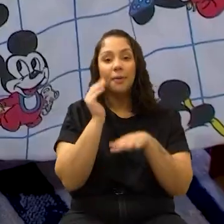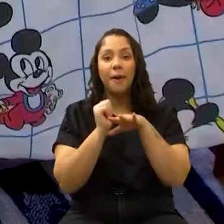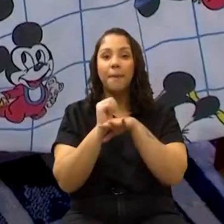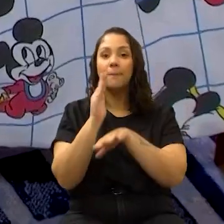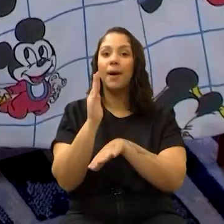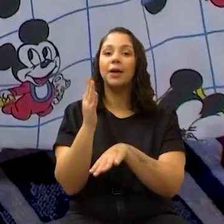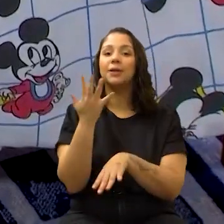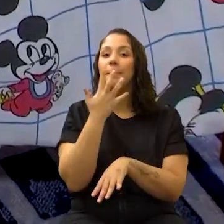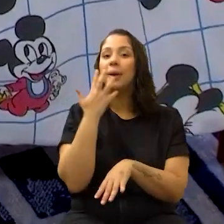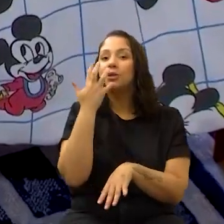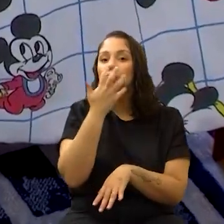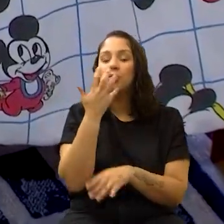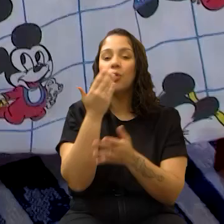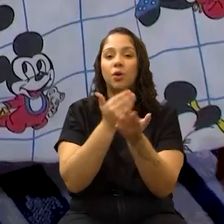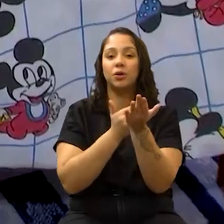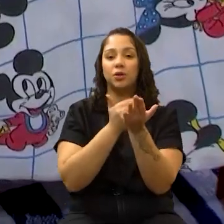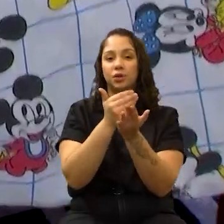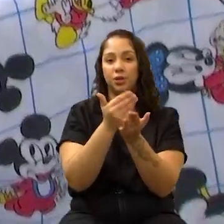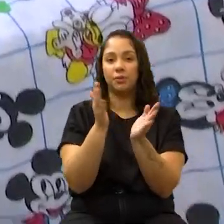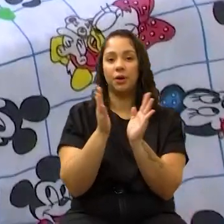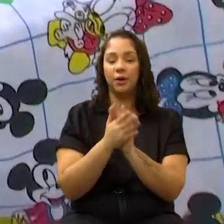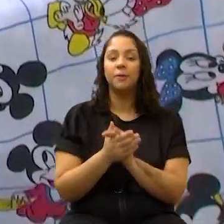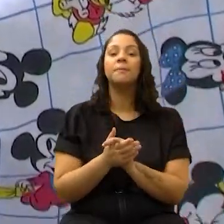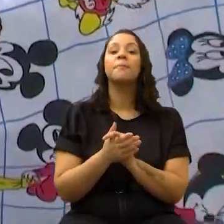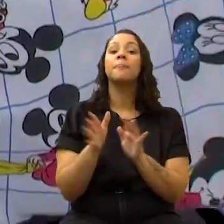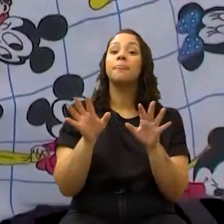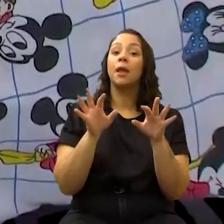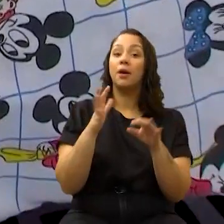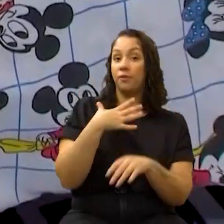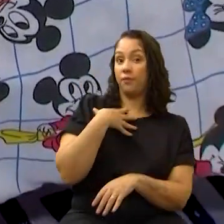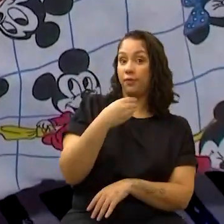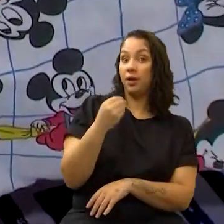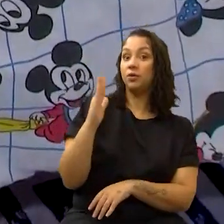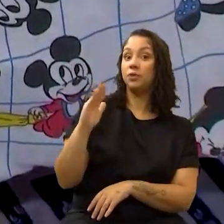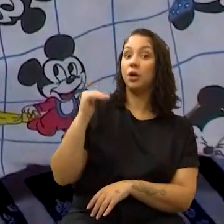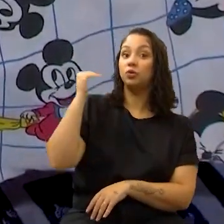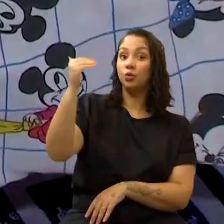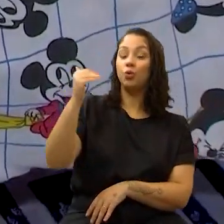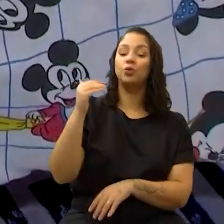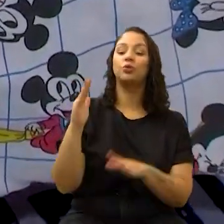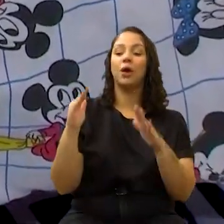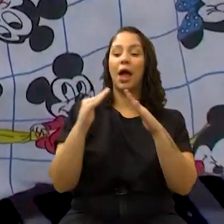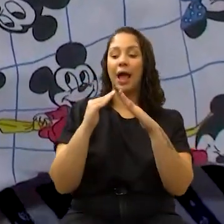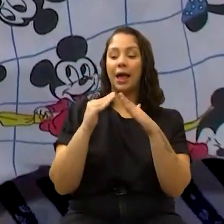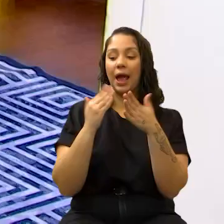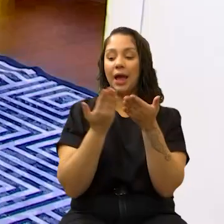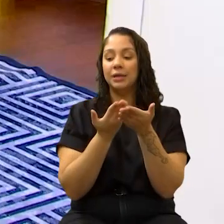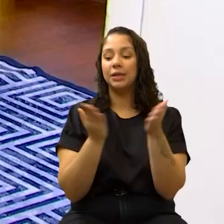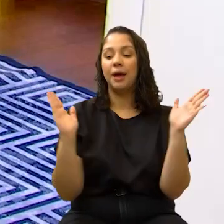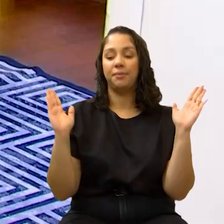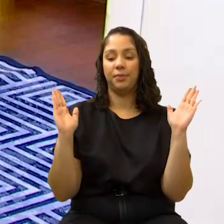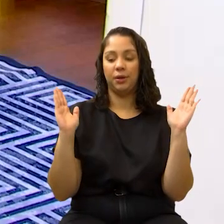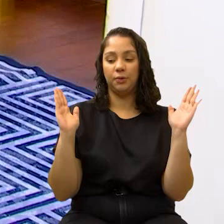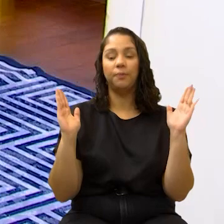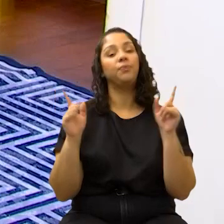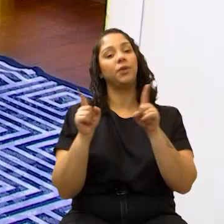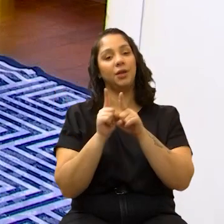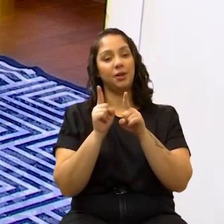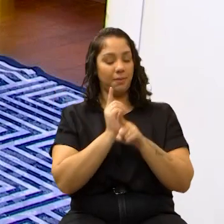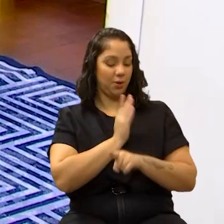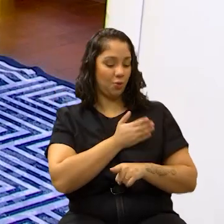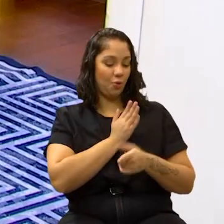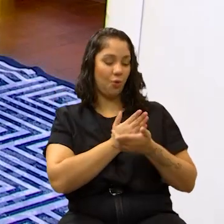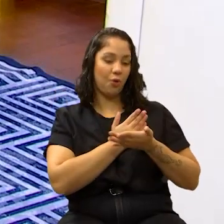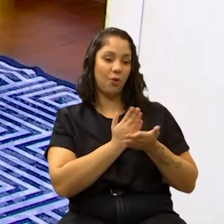mais, se apaixonou pela iniciativa. Já com filhos adultos, ela resolveu abrir as portas da sua